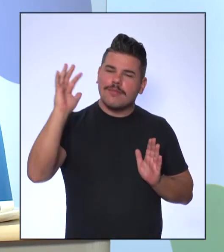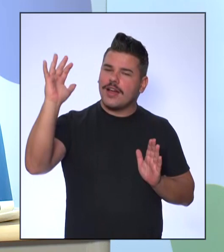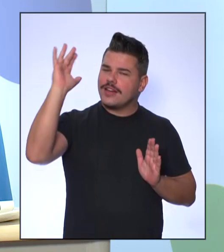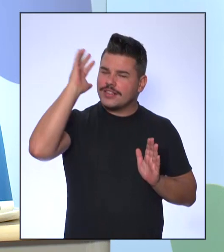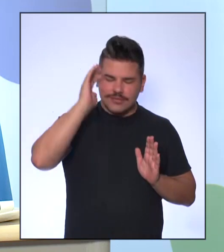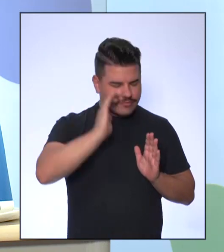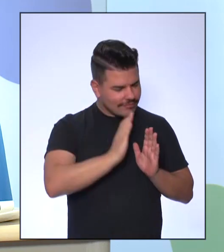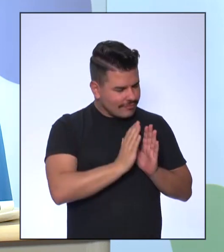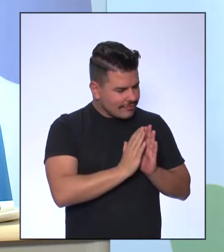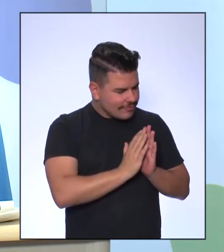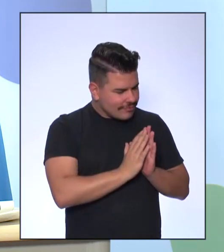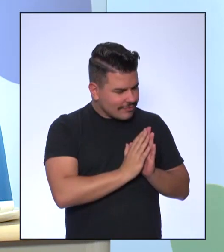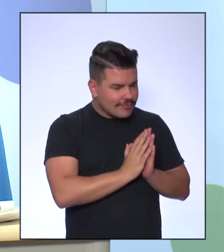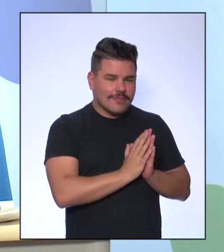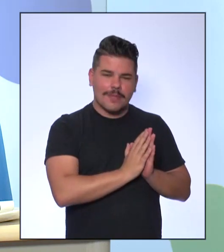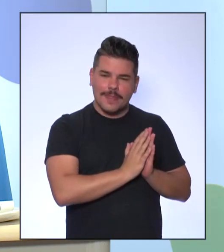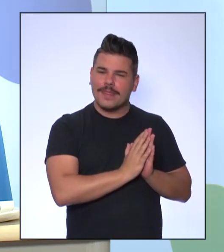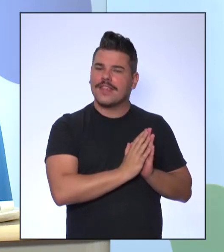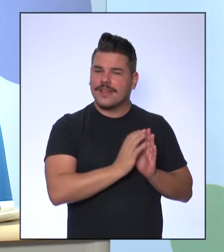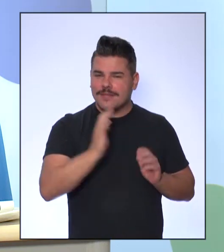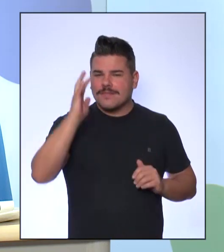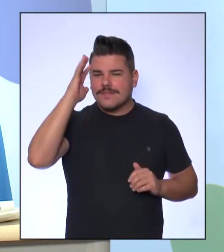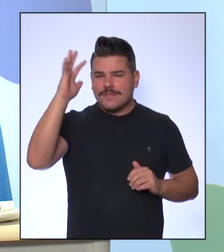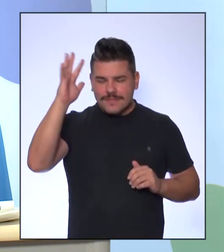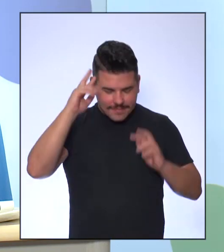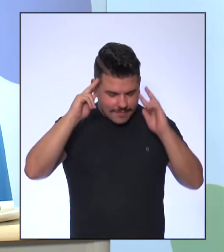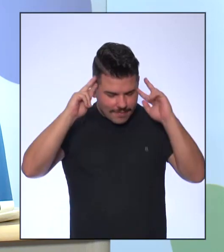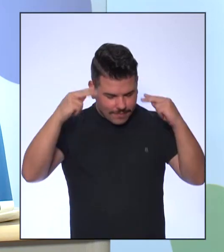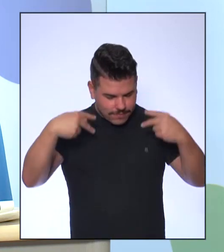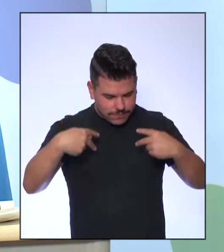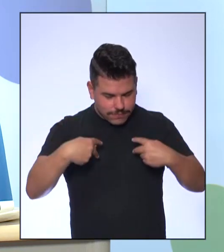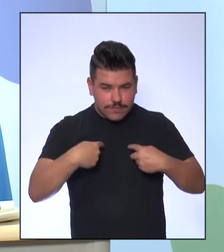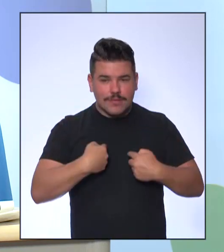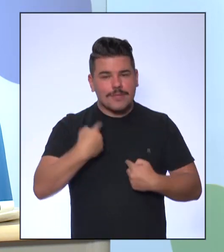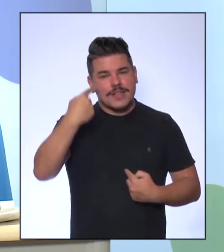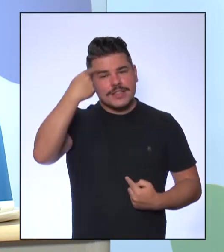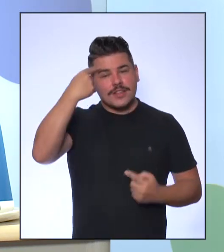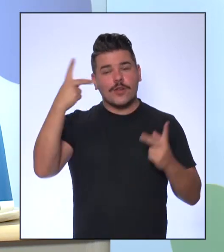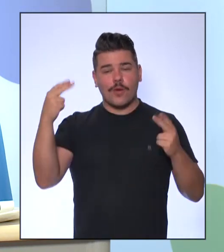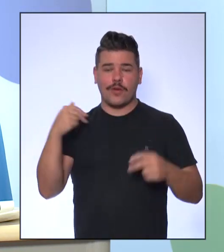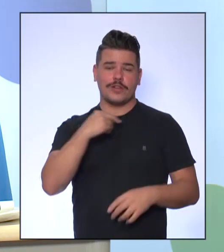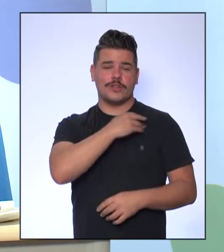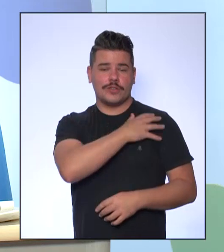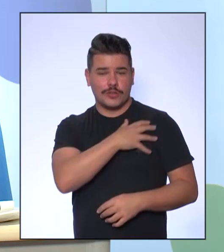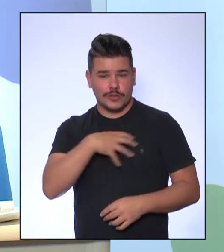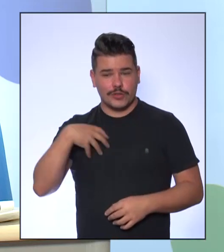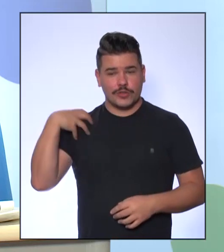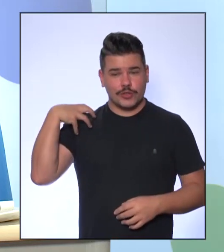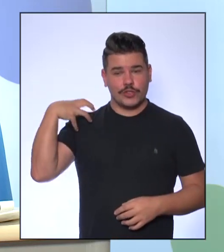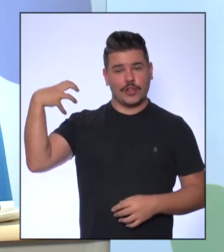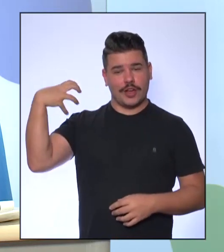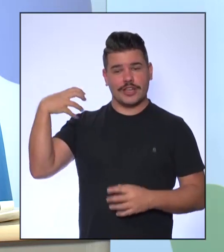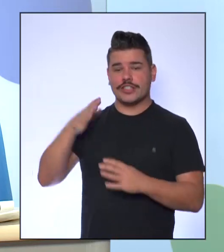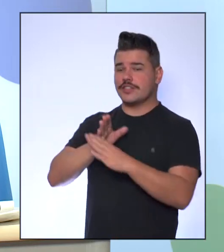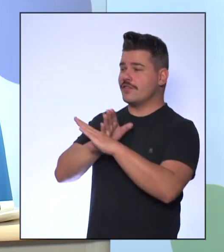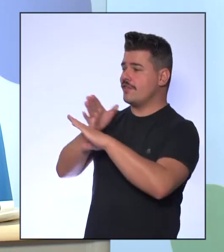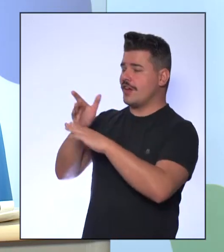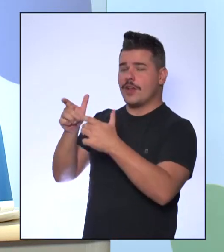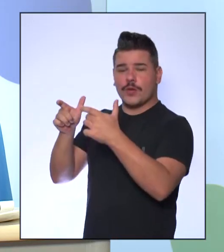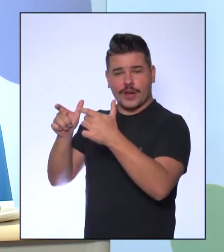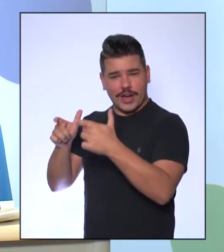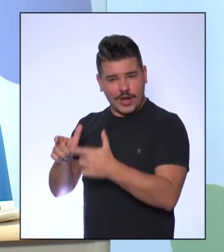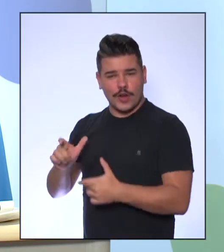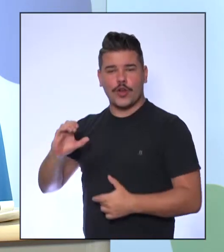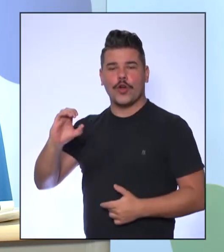ou menos daquela fala, né, que aparece lá sobre o Sócrates, quando ele vai lá no oráculo de Delfos,